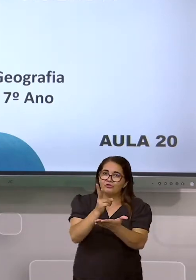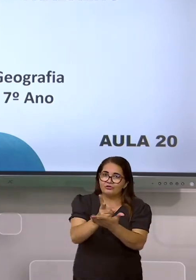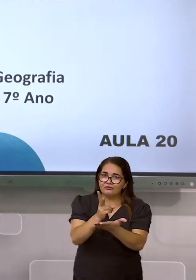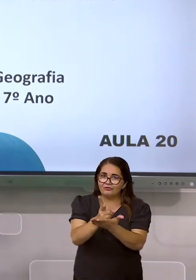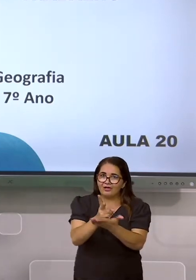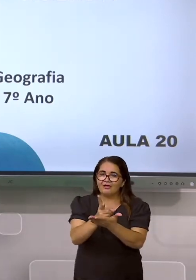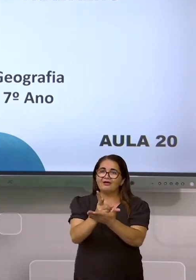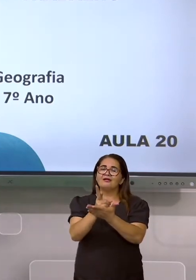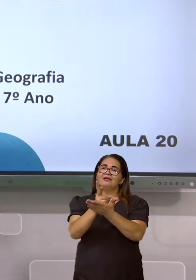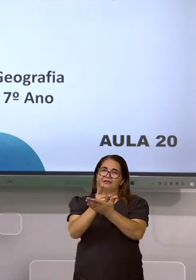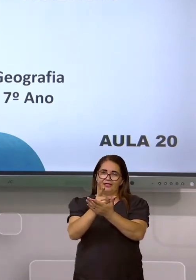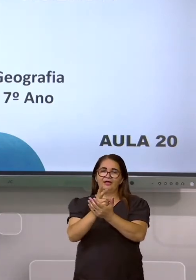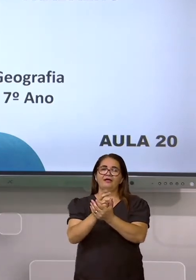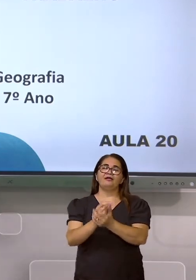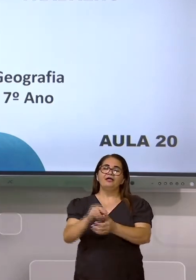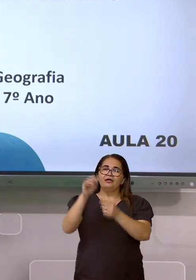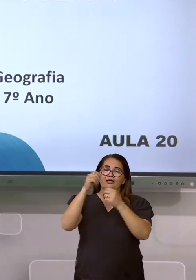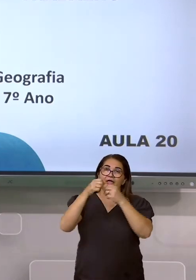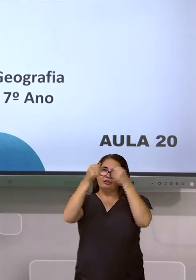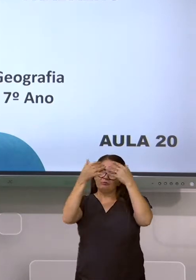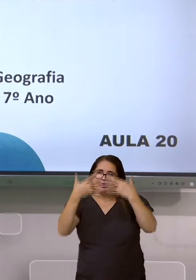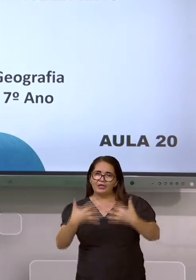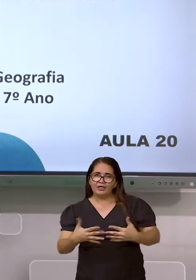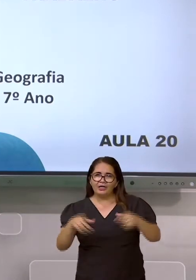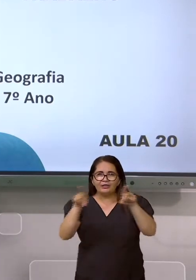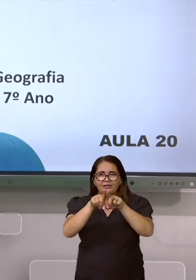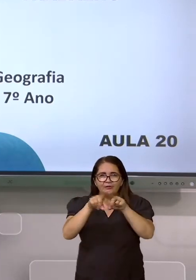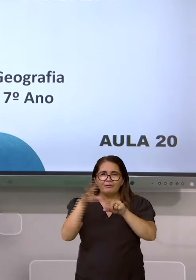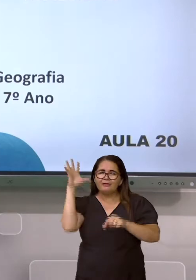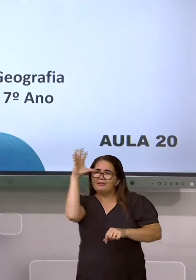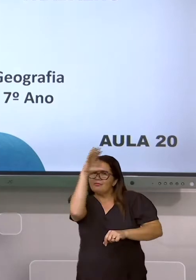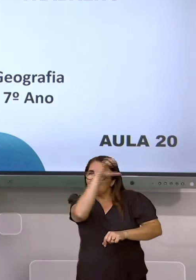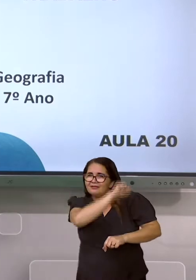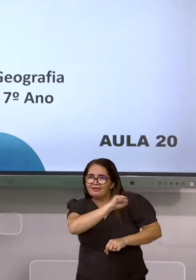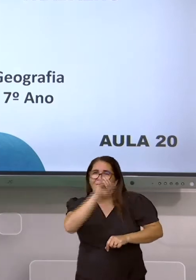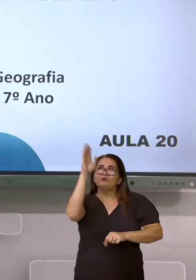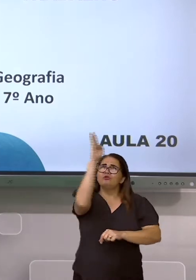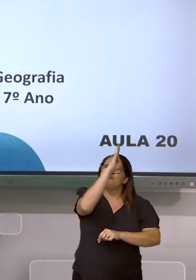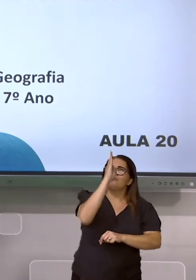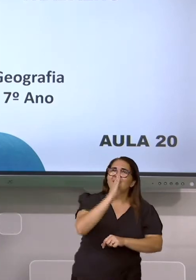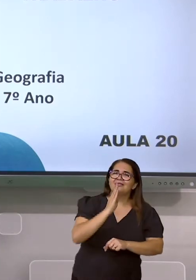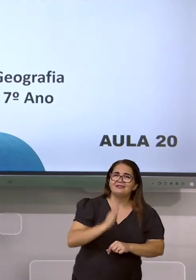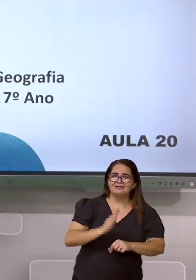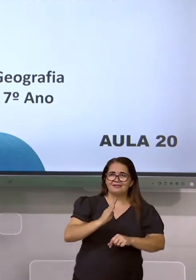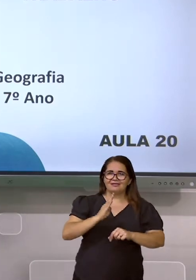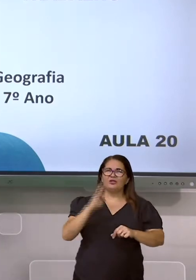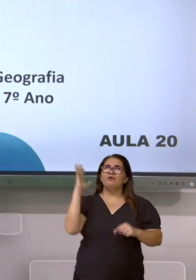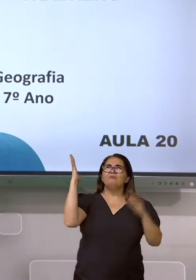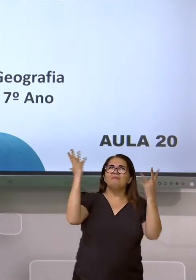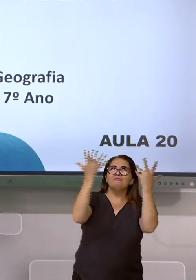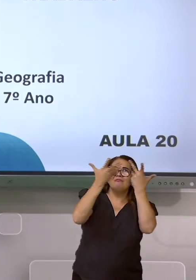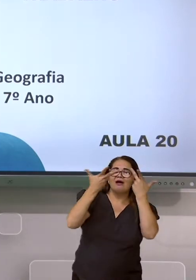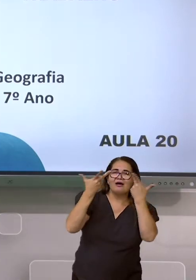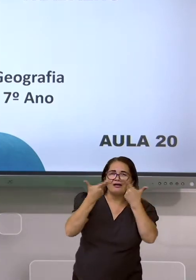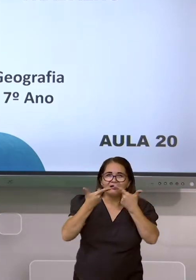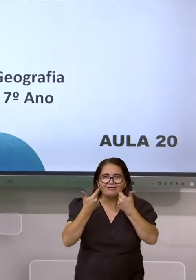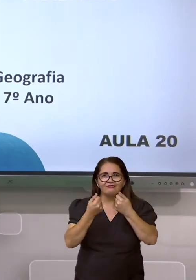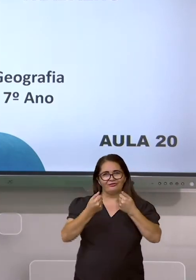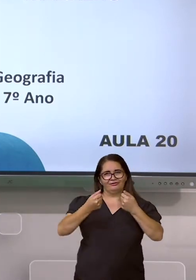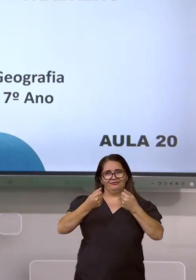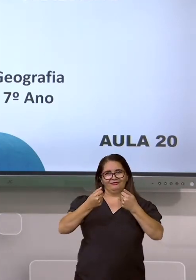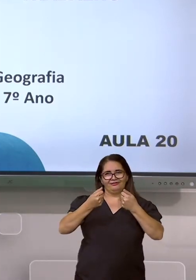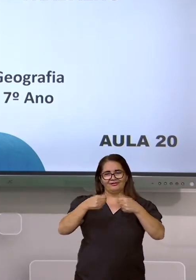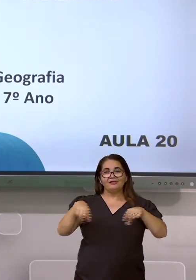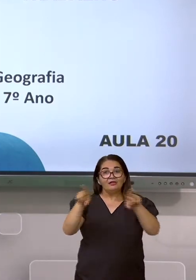sobre o Brasil, o Brasil brasileiro, esse país maravilhoso, e